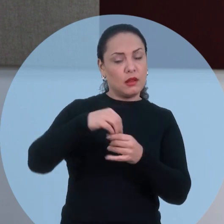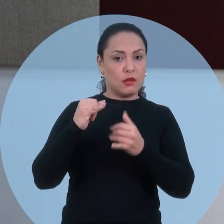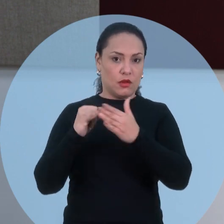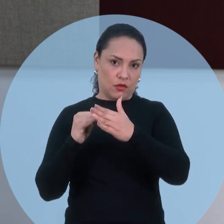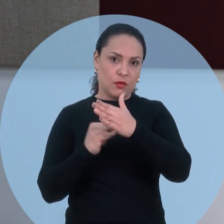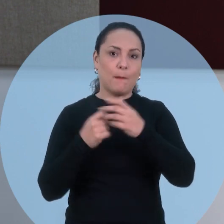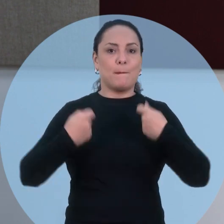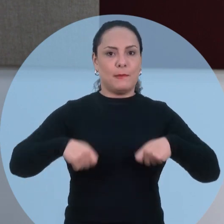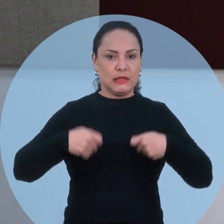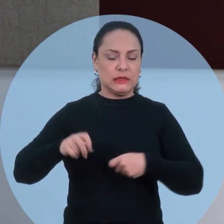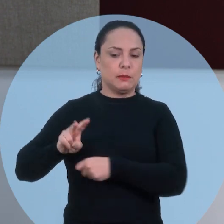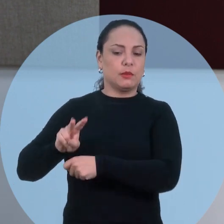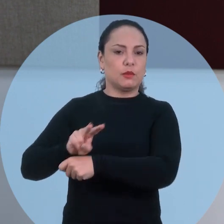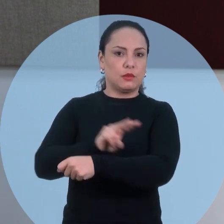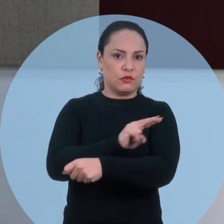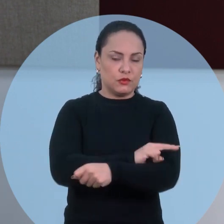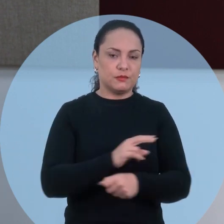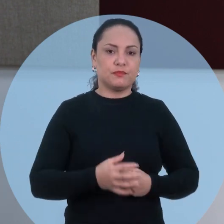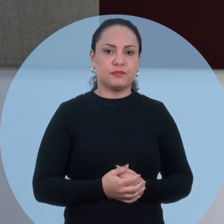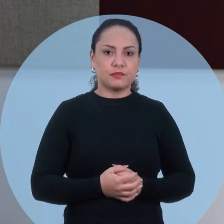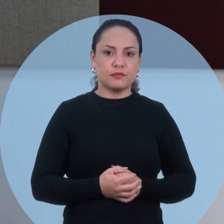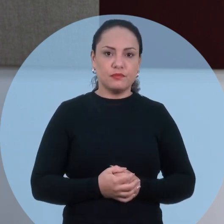instituição sejam protegidos.